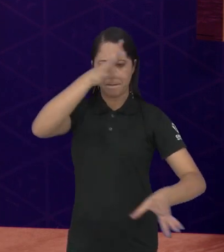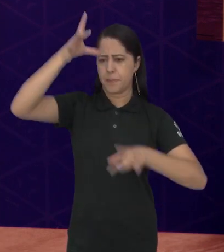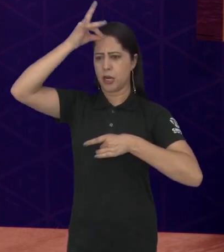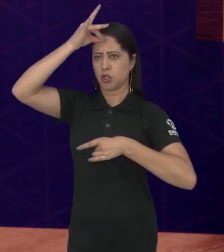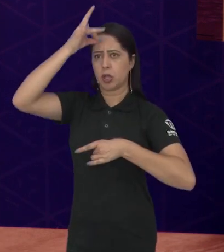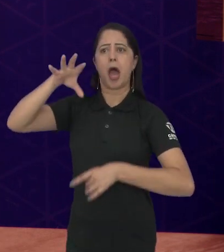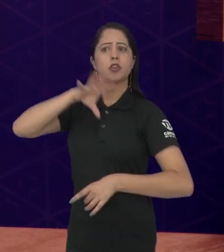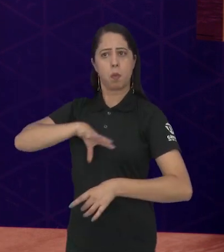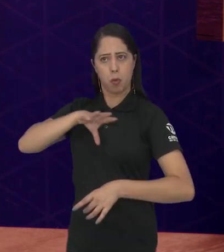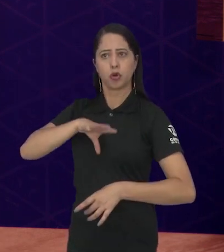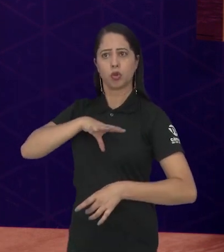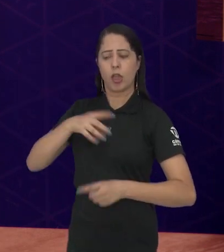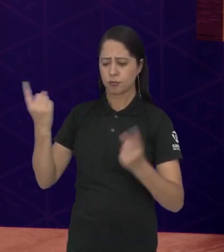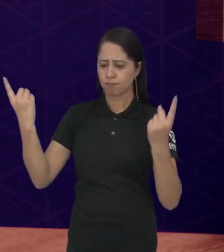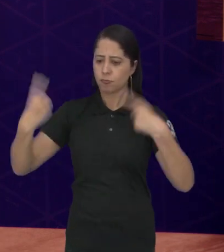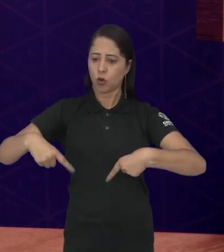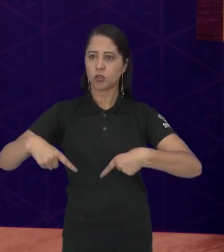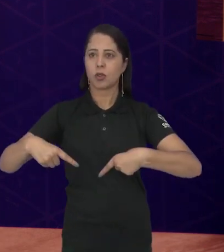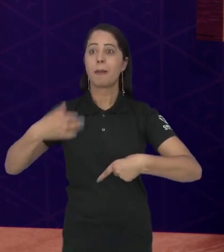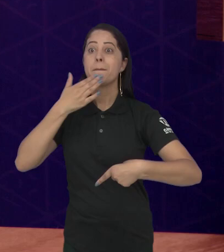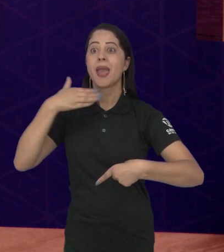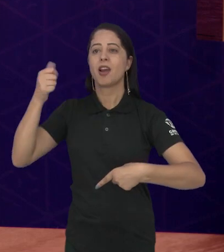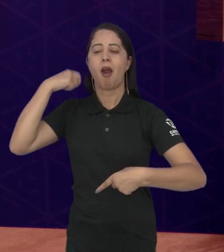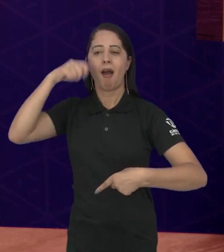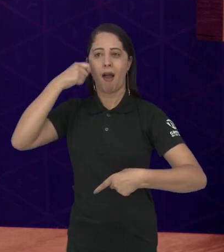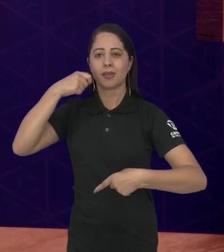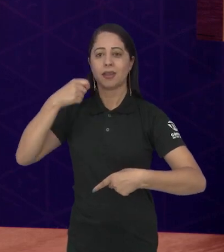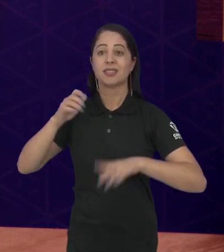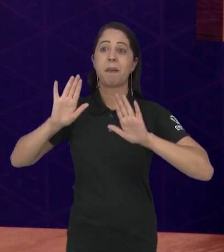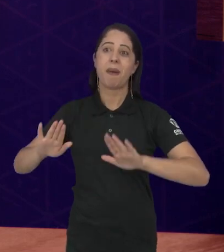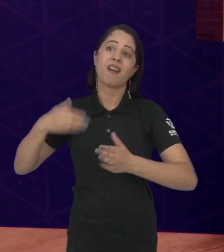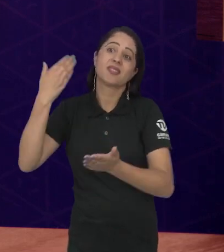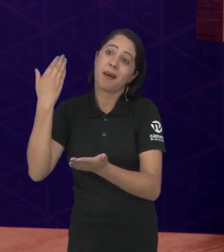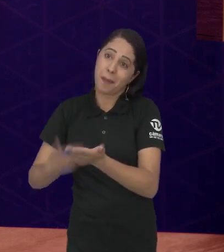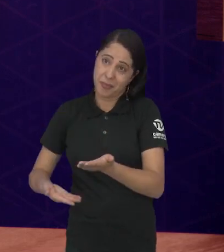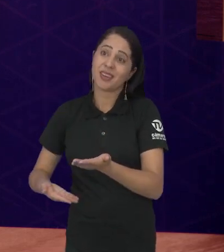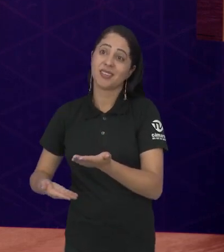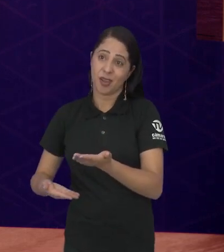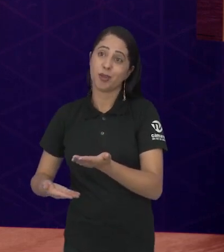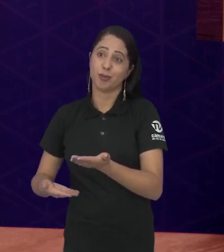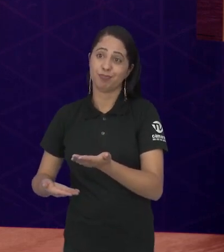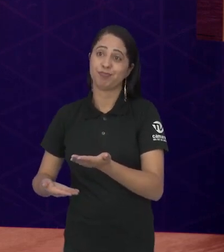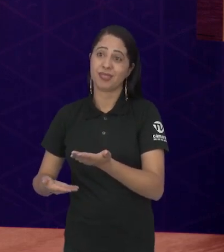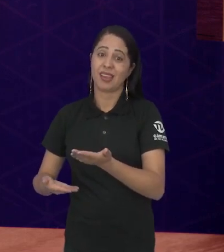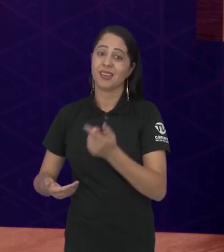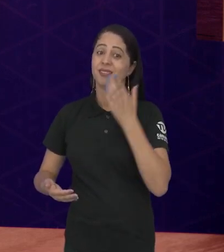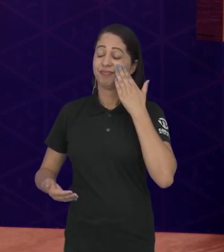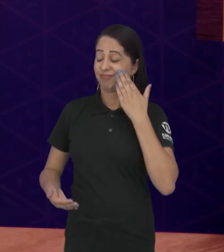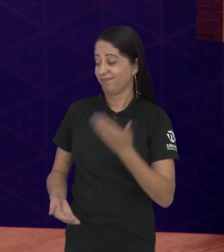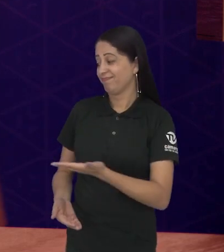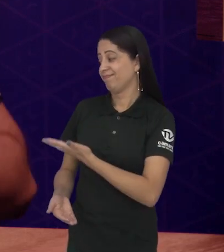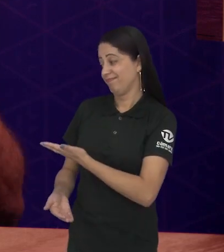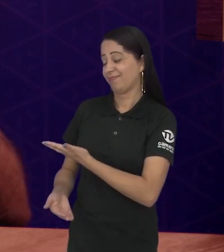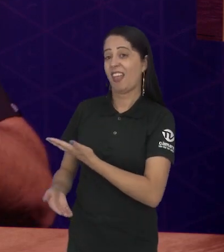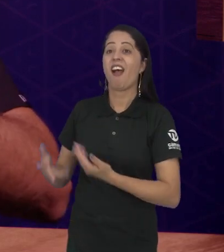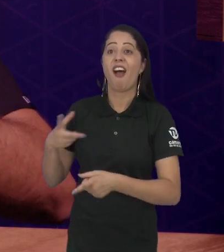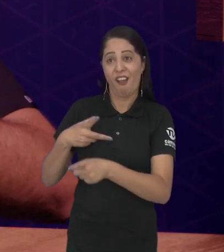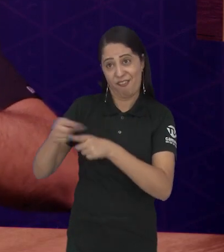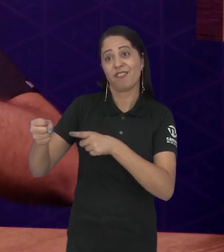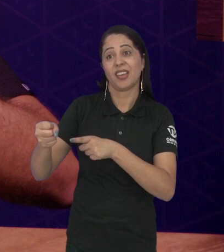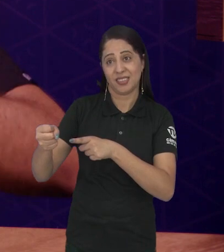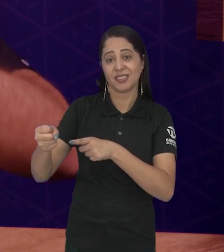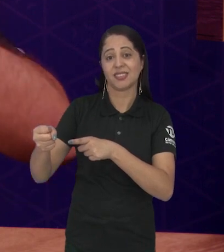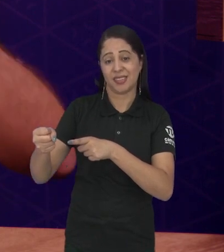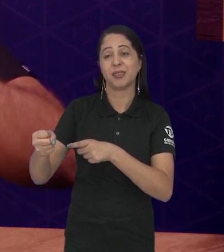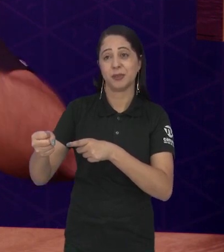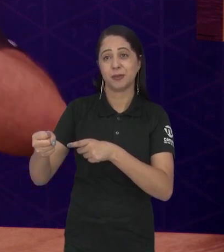caso, a concorrer ao Oscar de melhor atriz. E ela perdeu na época, né, para outra atriz que faz